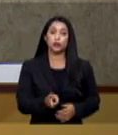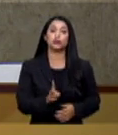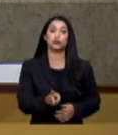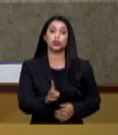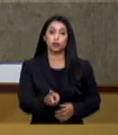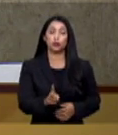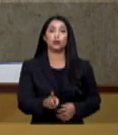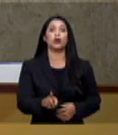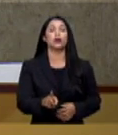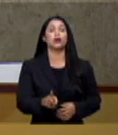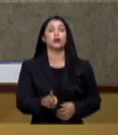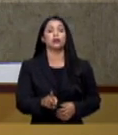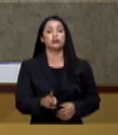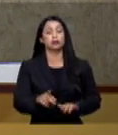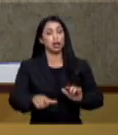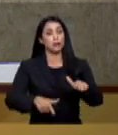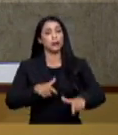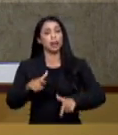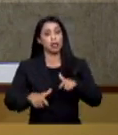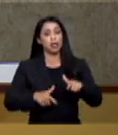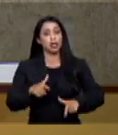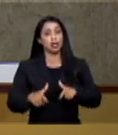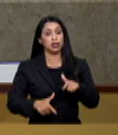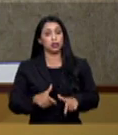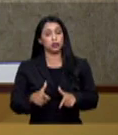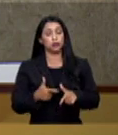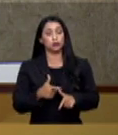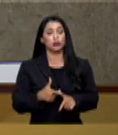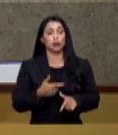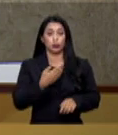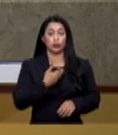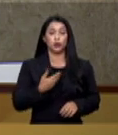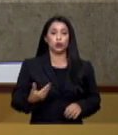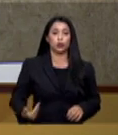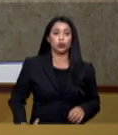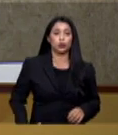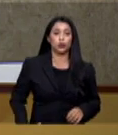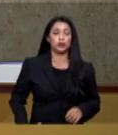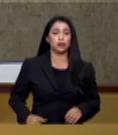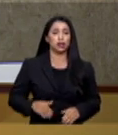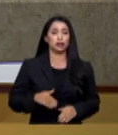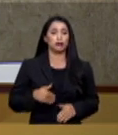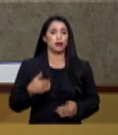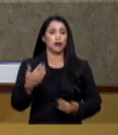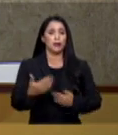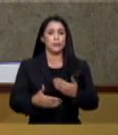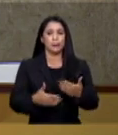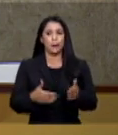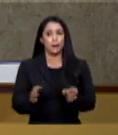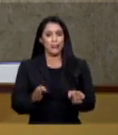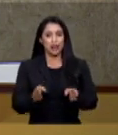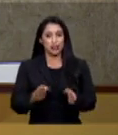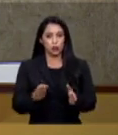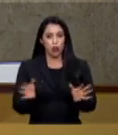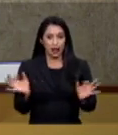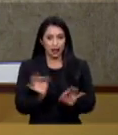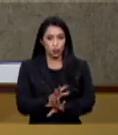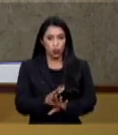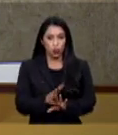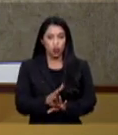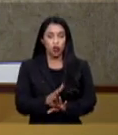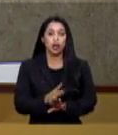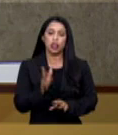exercer as suas funções no serviço público, por passado aquele prazo, como